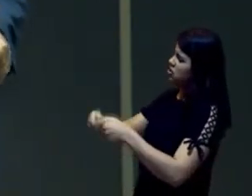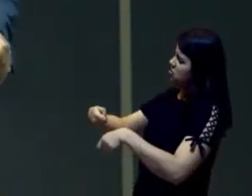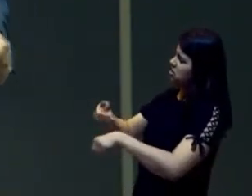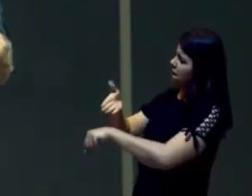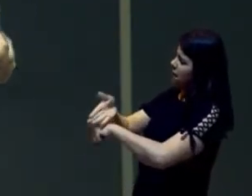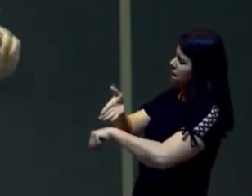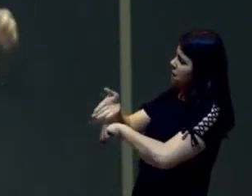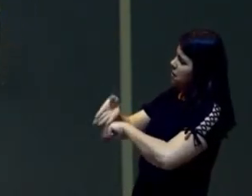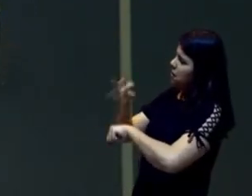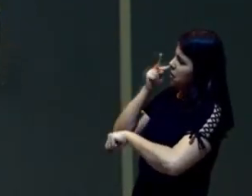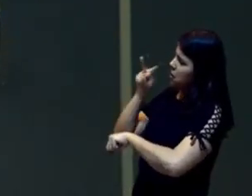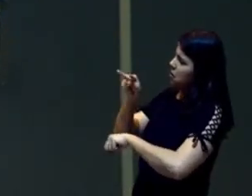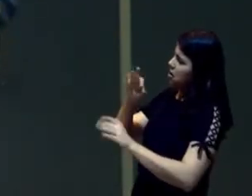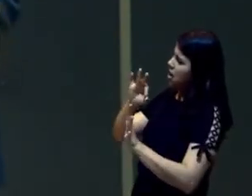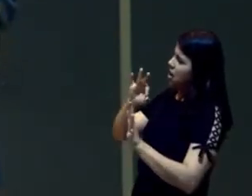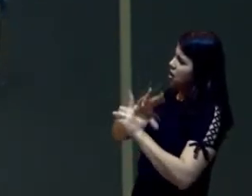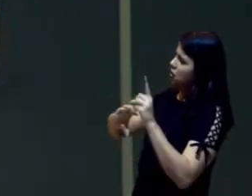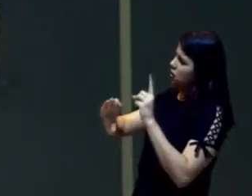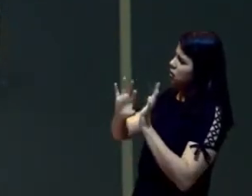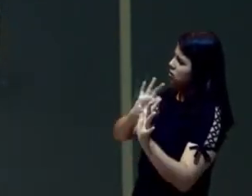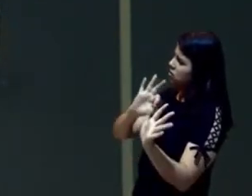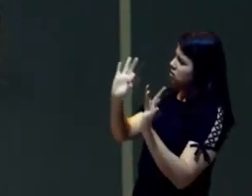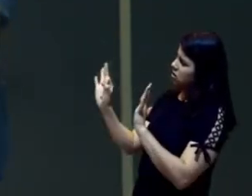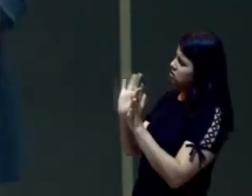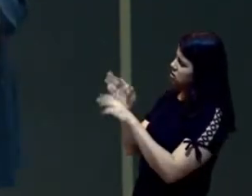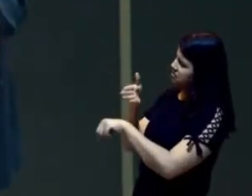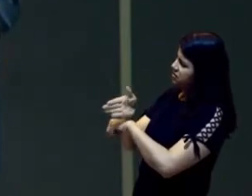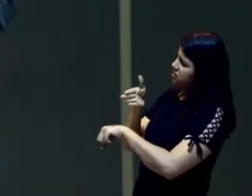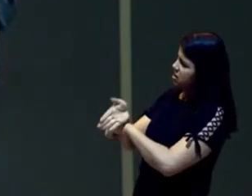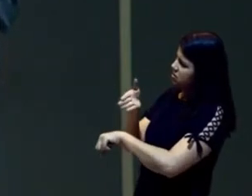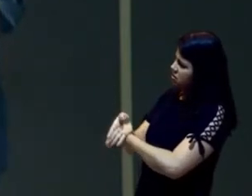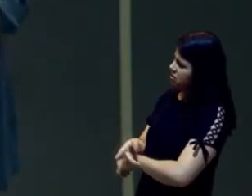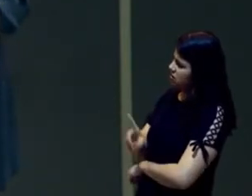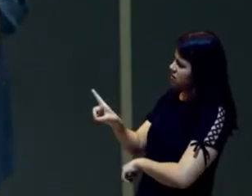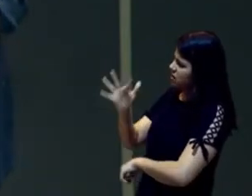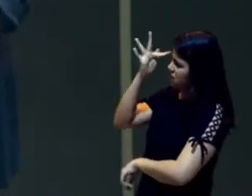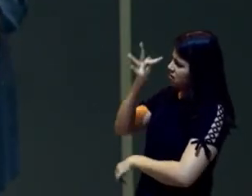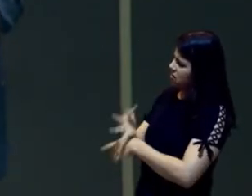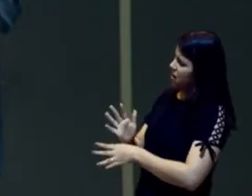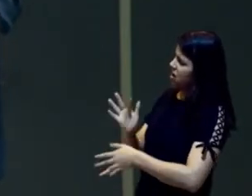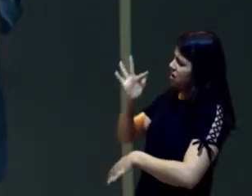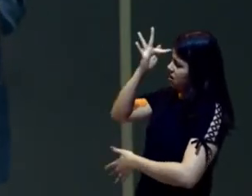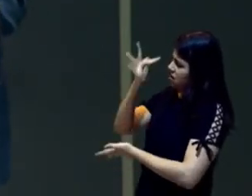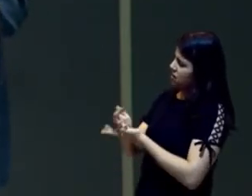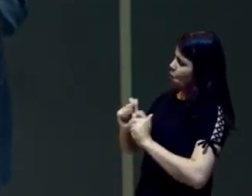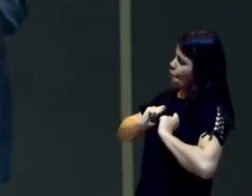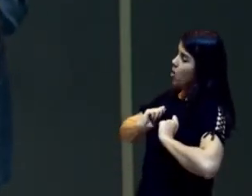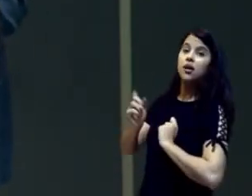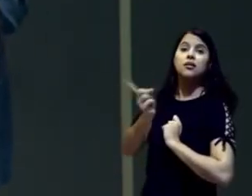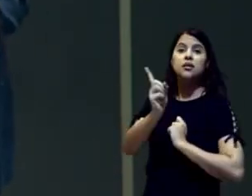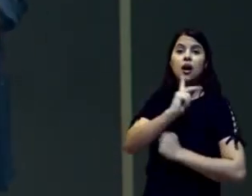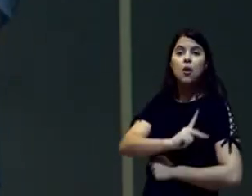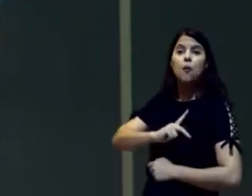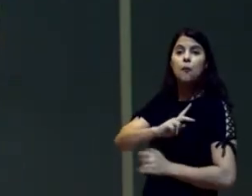não. Paulo não estava dizendo para Timóteo: não deixe de congregar. Paulo não estava propondo uma fé passiva. Paulo estava dizendo: Timóteo,